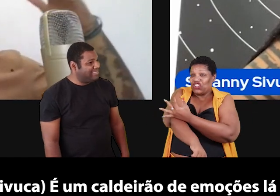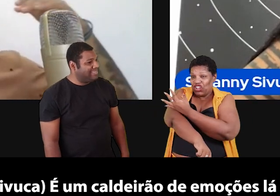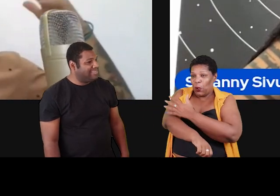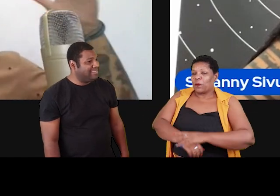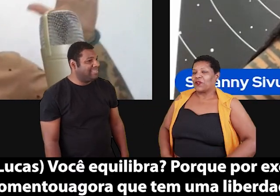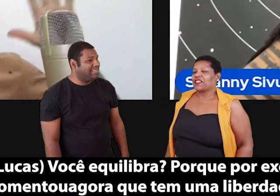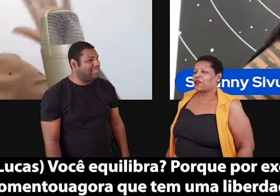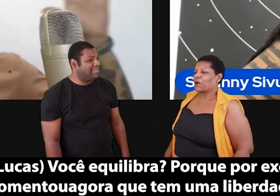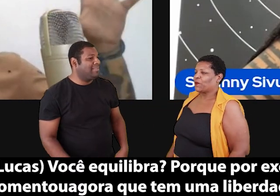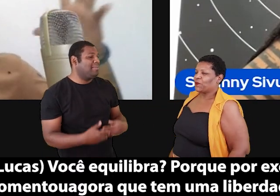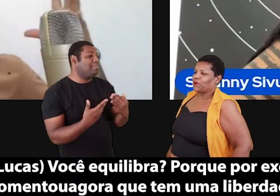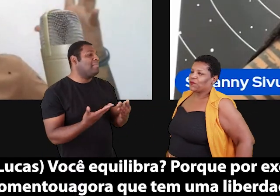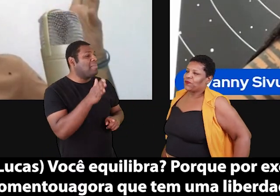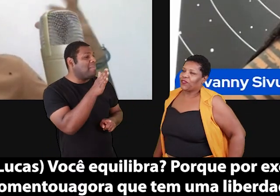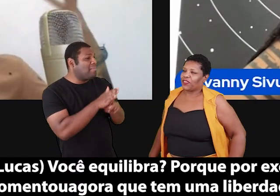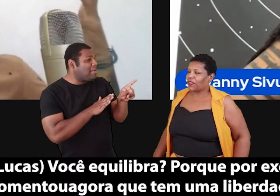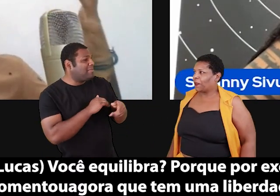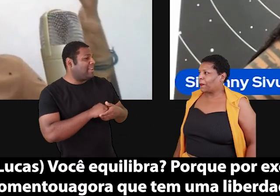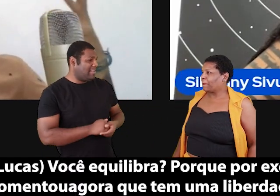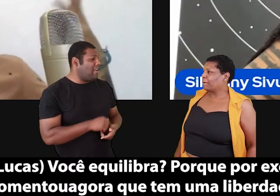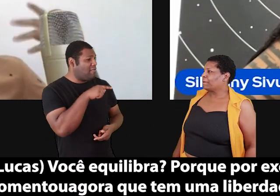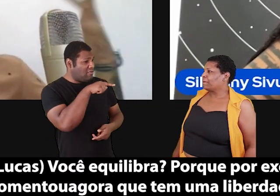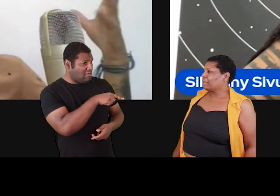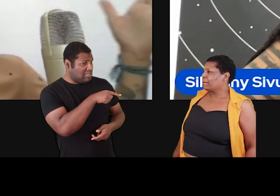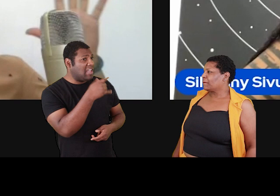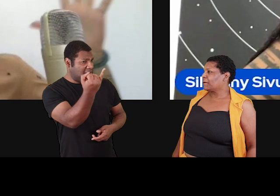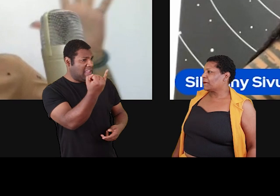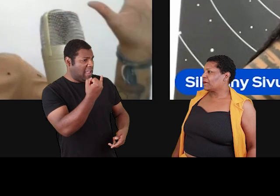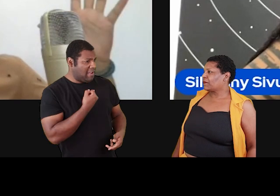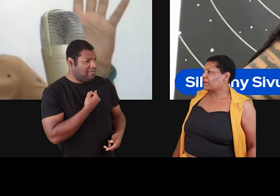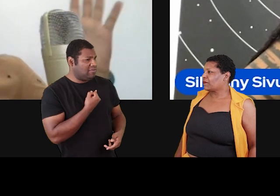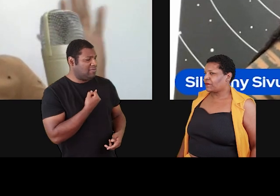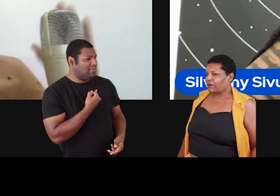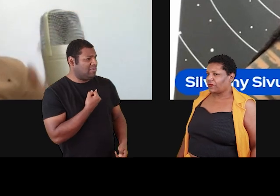Você porque equilibra, porque, por exemplo, você comentou agora que você tem uma liberdade para criar.